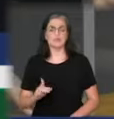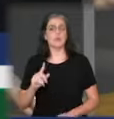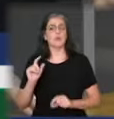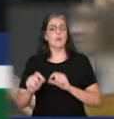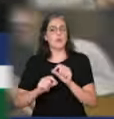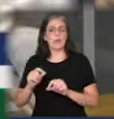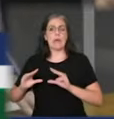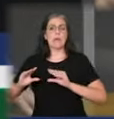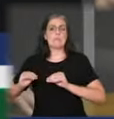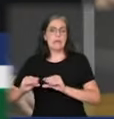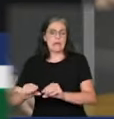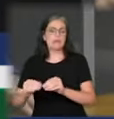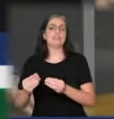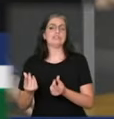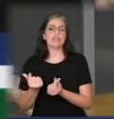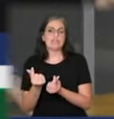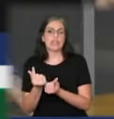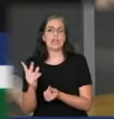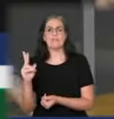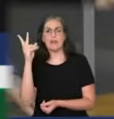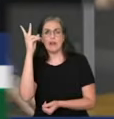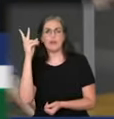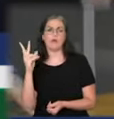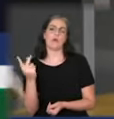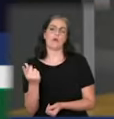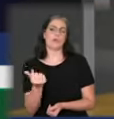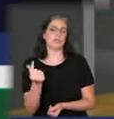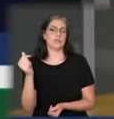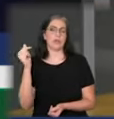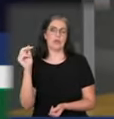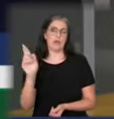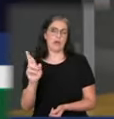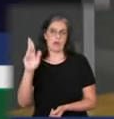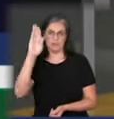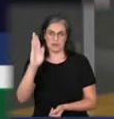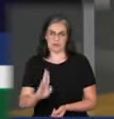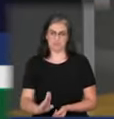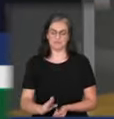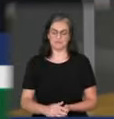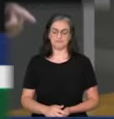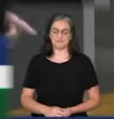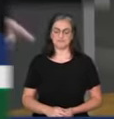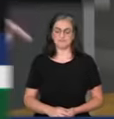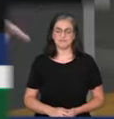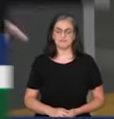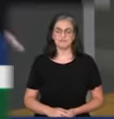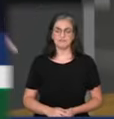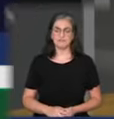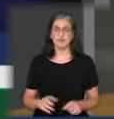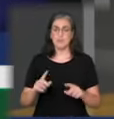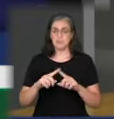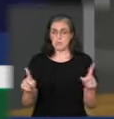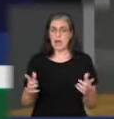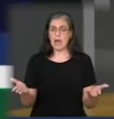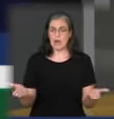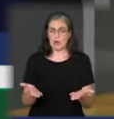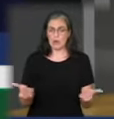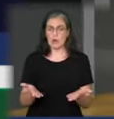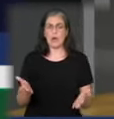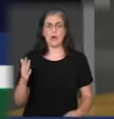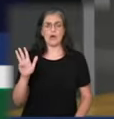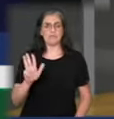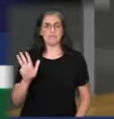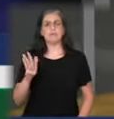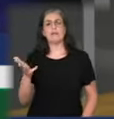política monetária do Brasil. O que ele está fazendo, nós sabemos muito bem. Ele quer arrumar um